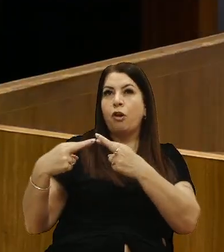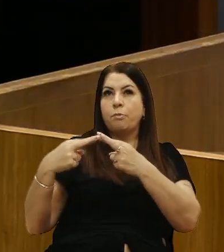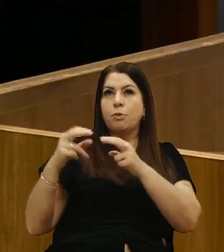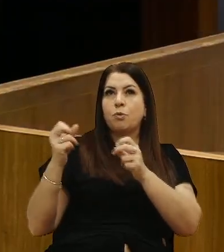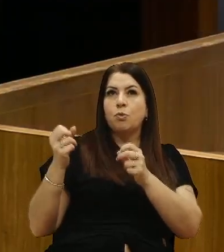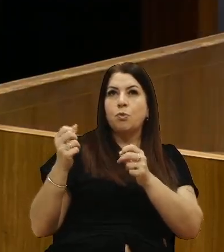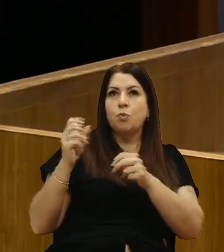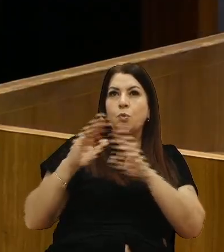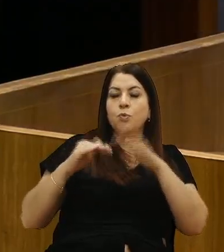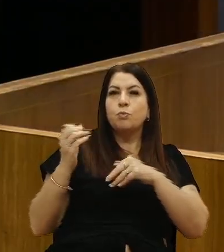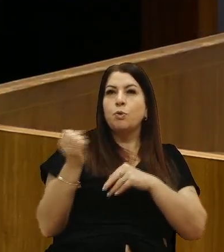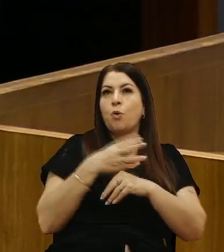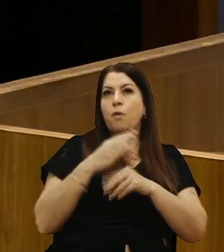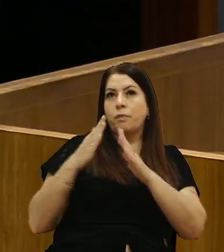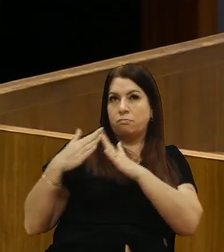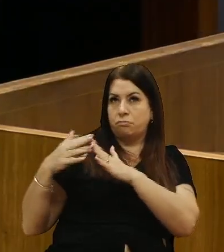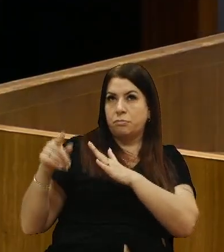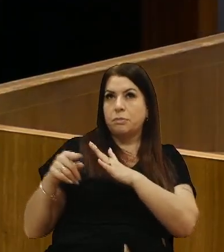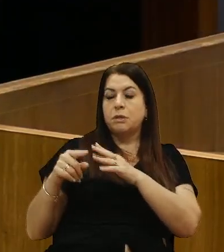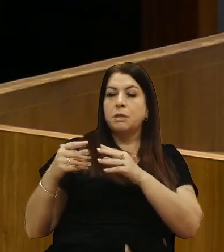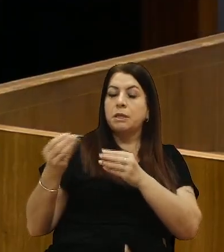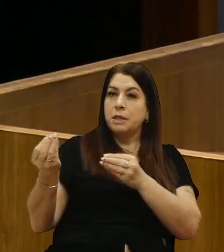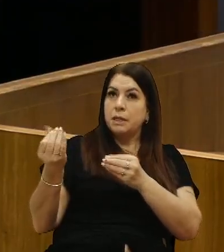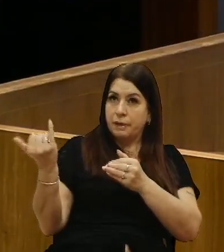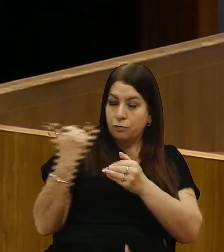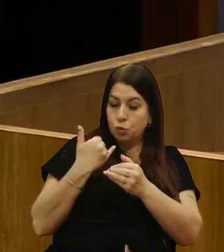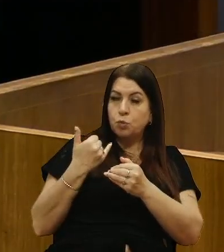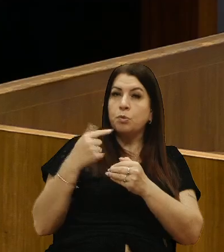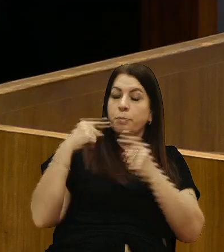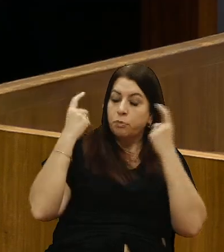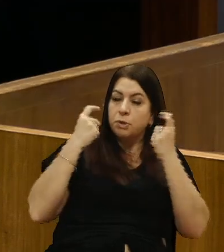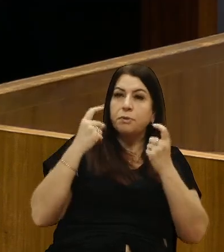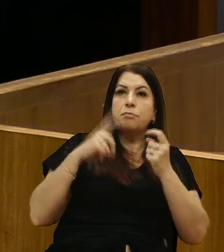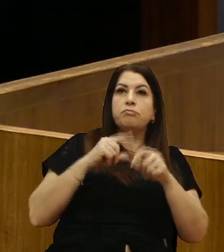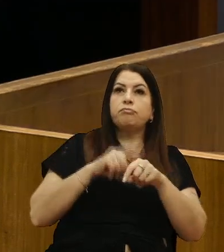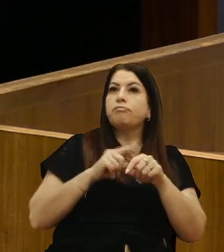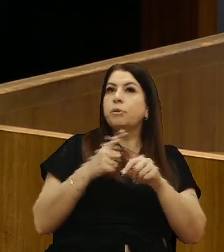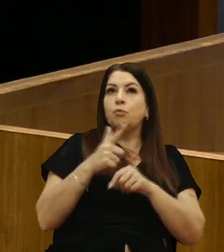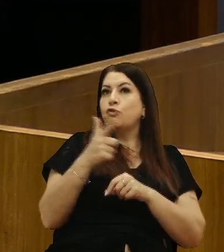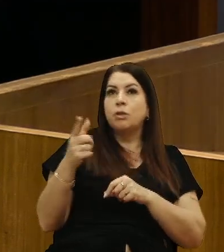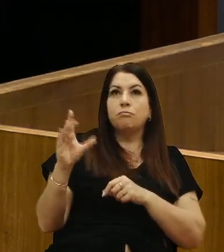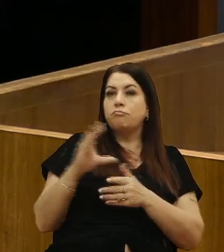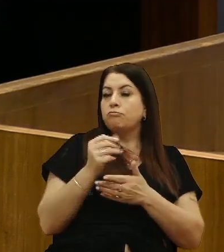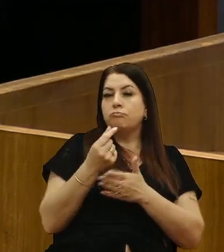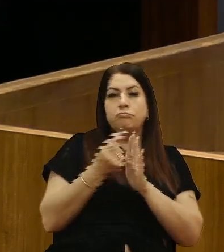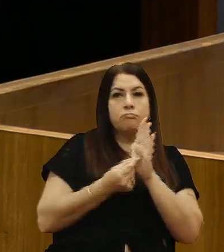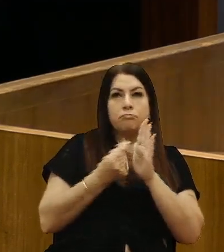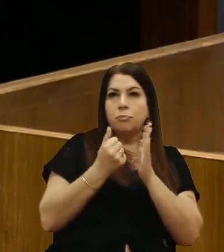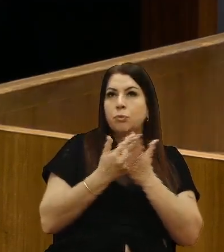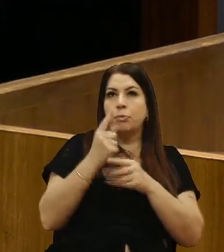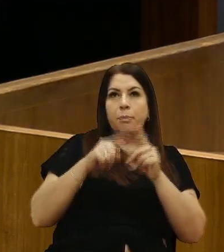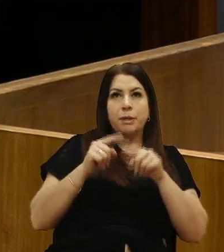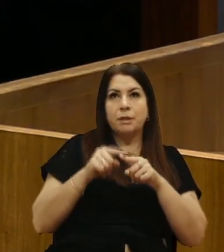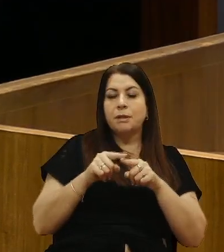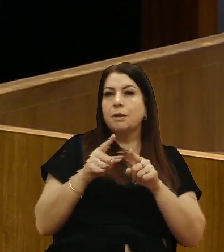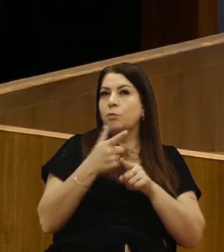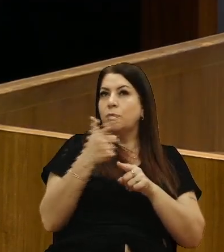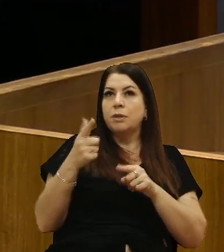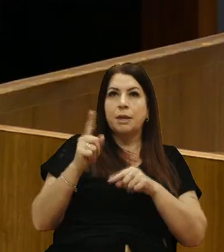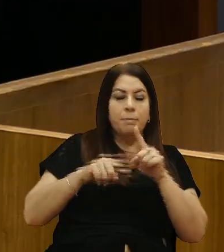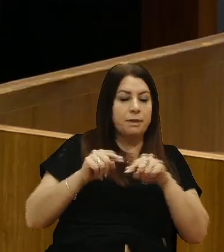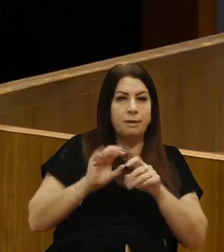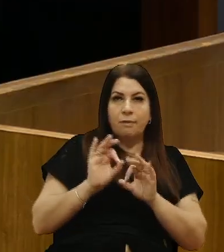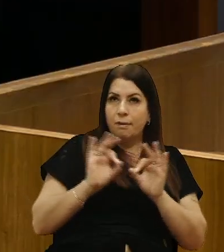nova moradia. Então, ele trouxe a preocupação de que, naquele momento, ele estava sem recursos, sem orçamento para poder comprar material, estava sem